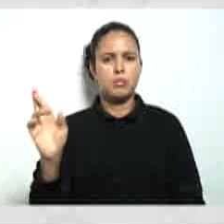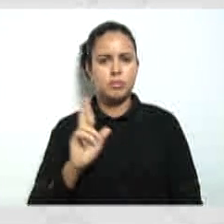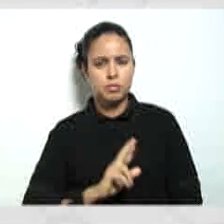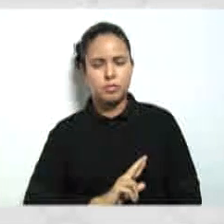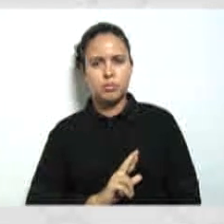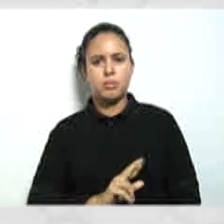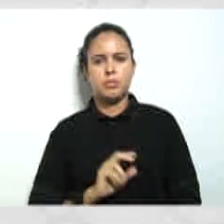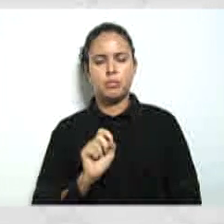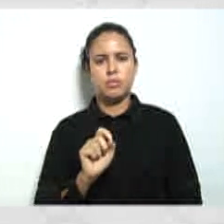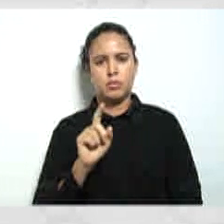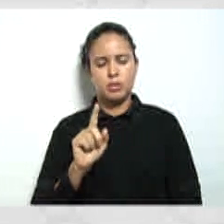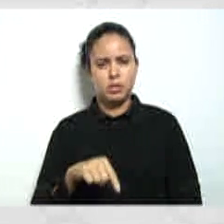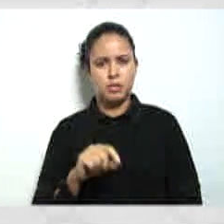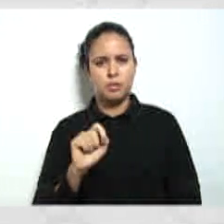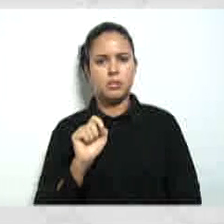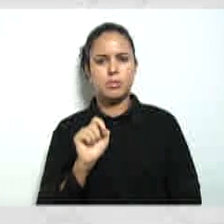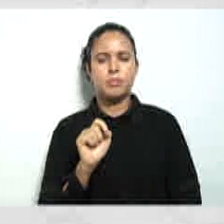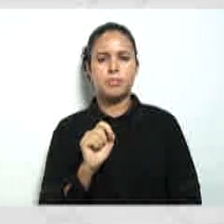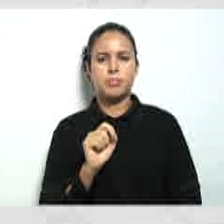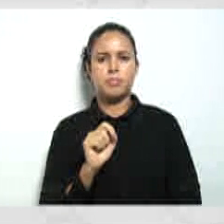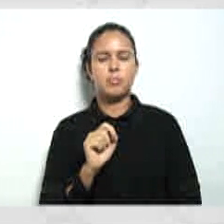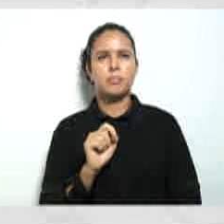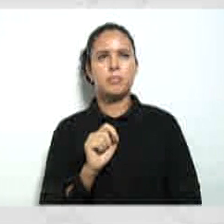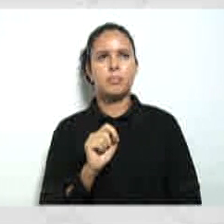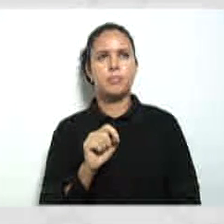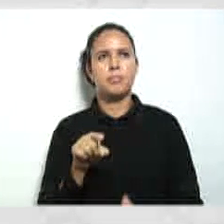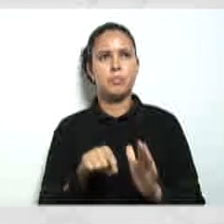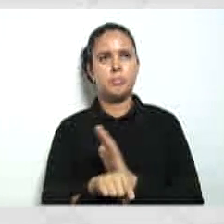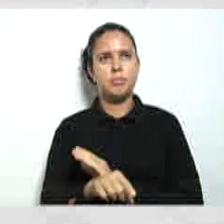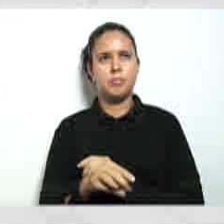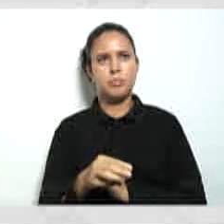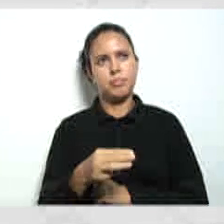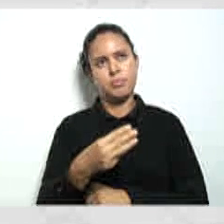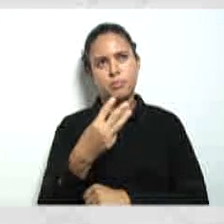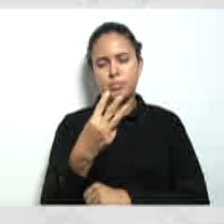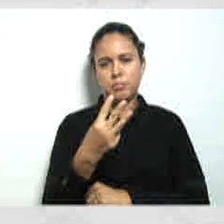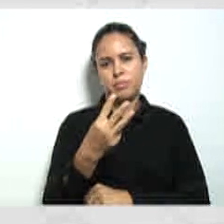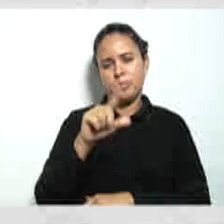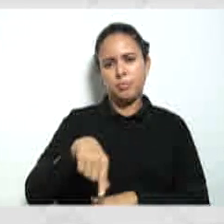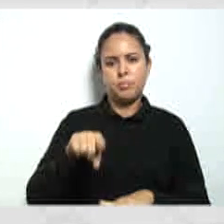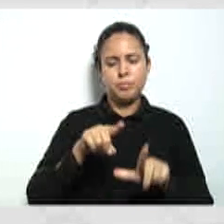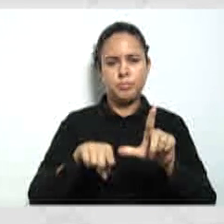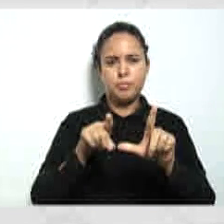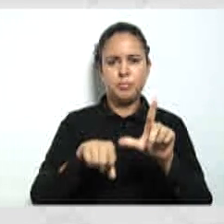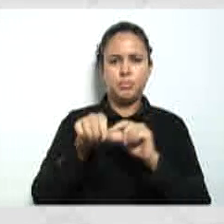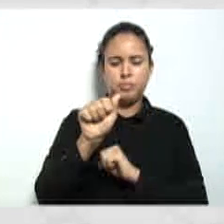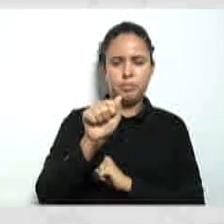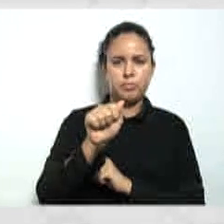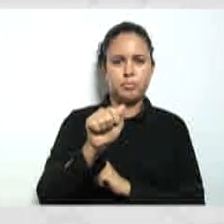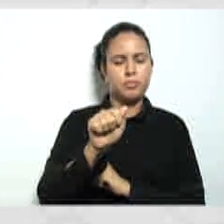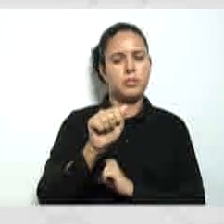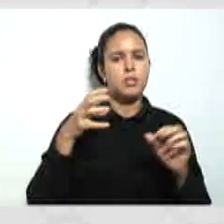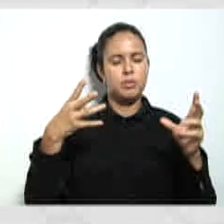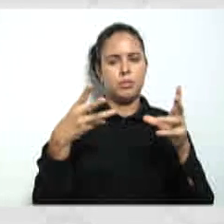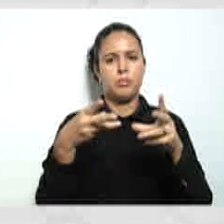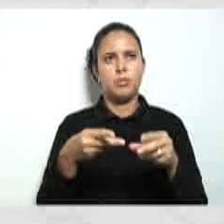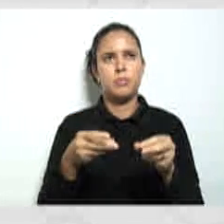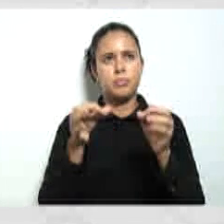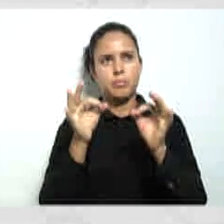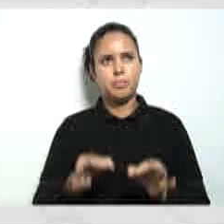e é unanimidade. A questão número 3, a letra A. Letra A. E vocês estão todos